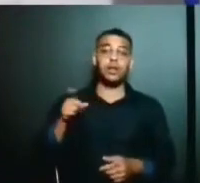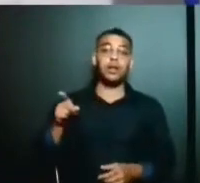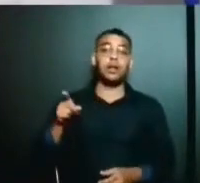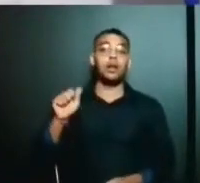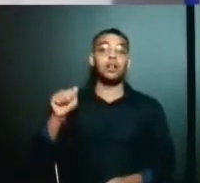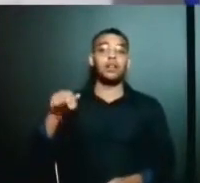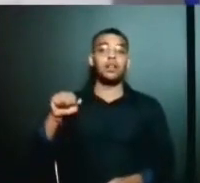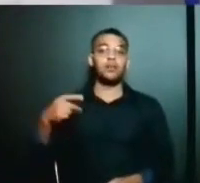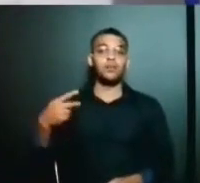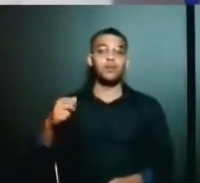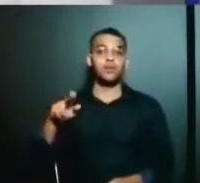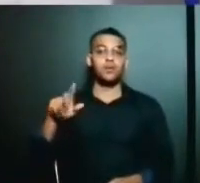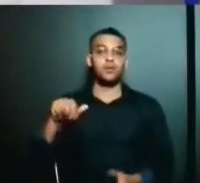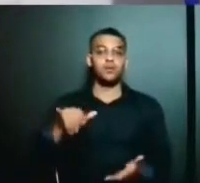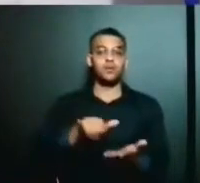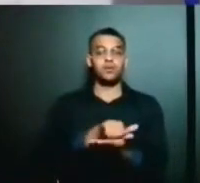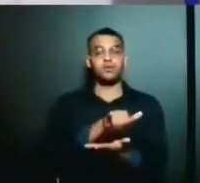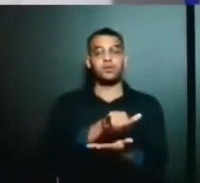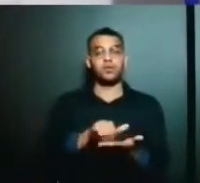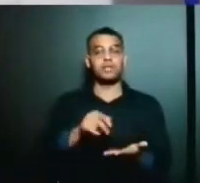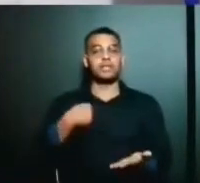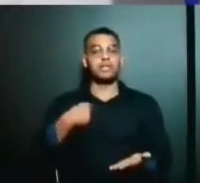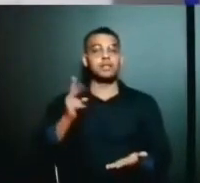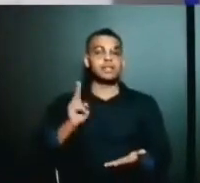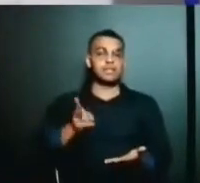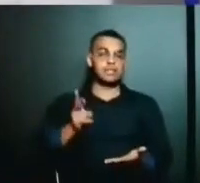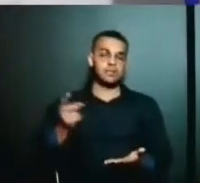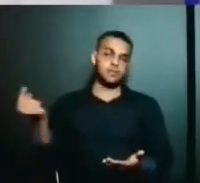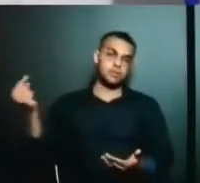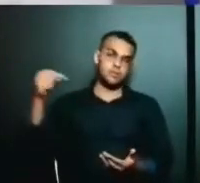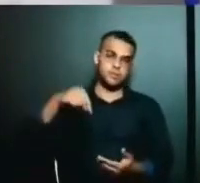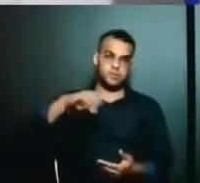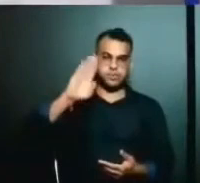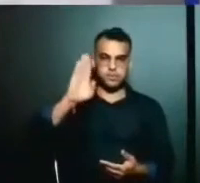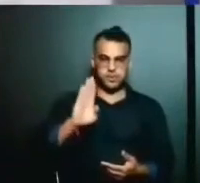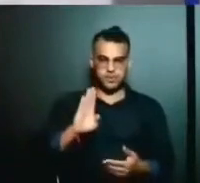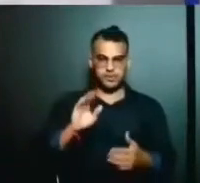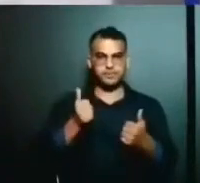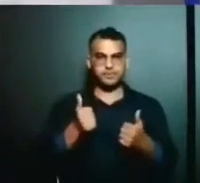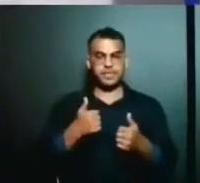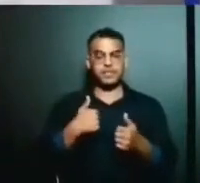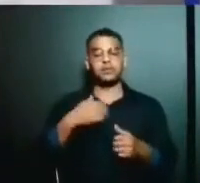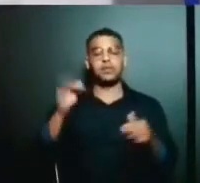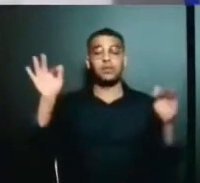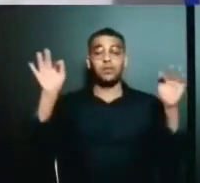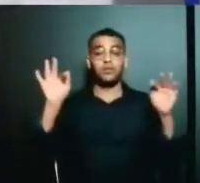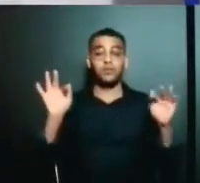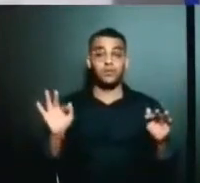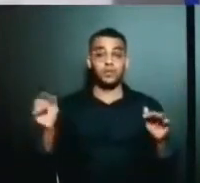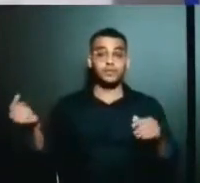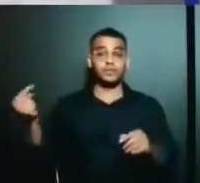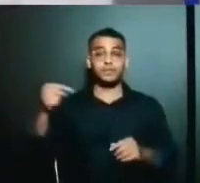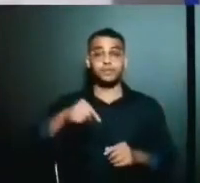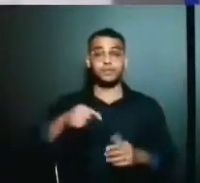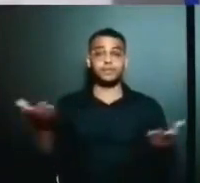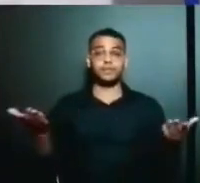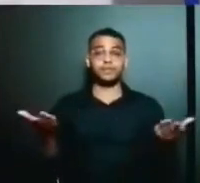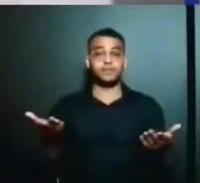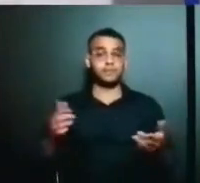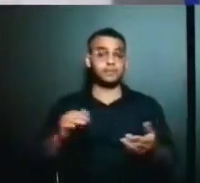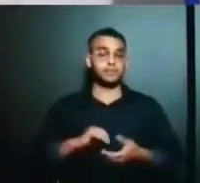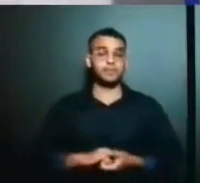mas o corpo está lá e o coração sempre fica aqui. Então, eu estou muito feliz de estar aqui, muito, muito feliz mesmo, muito